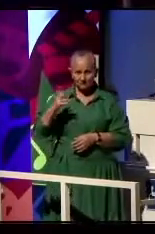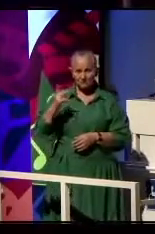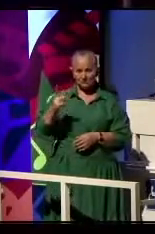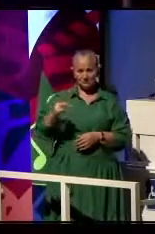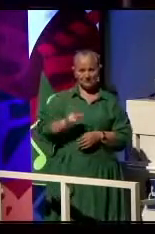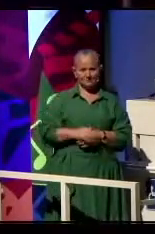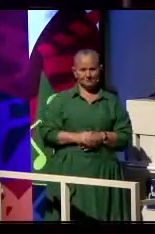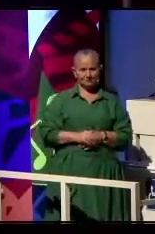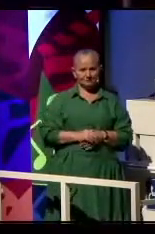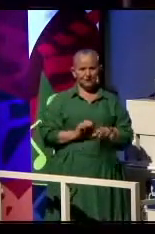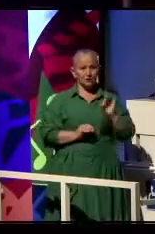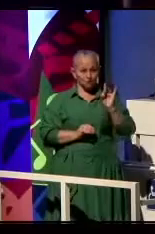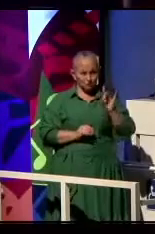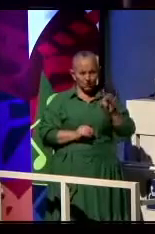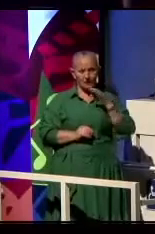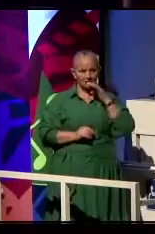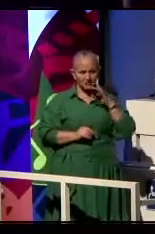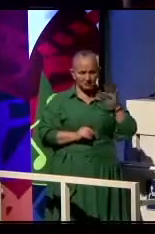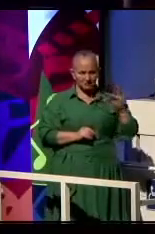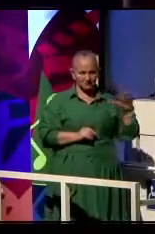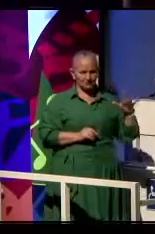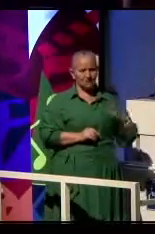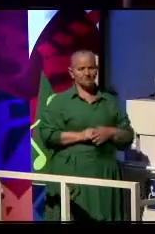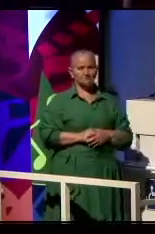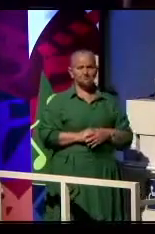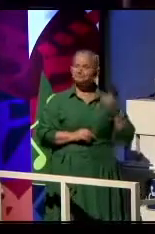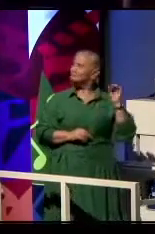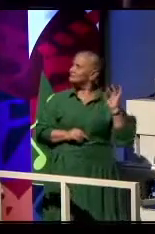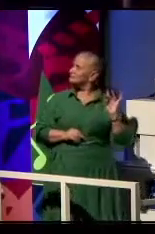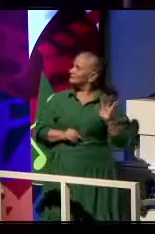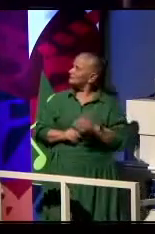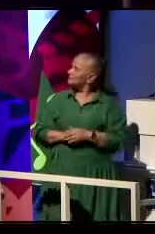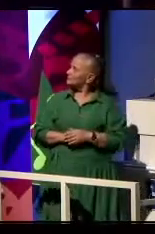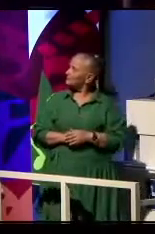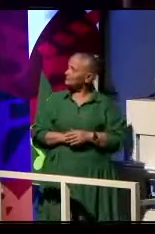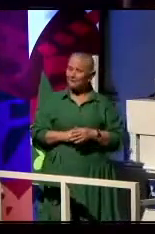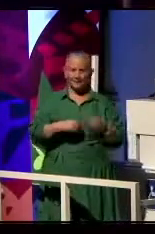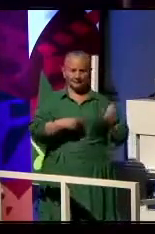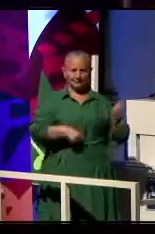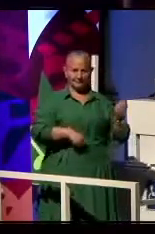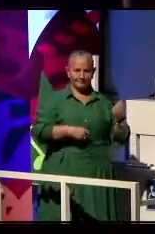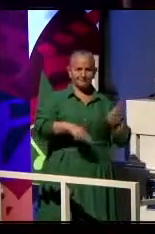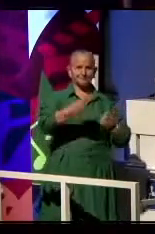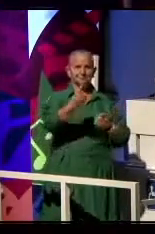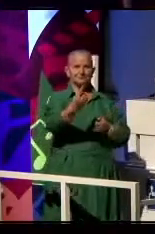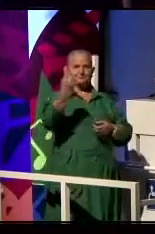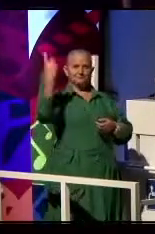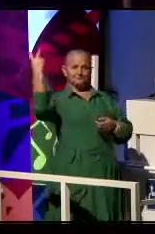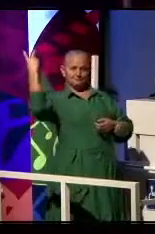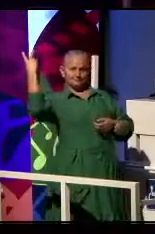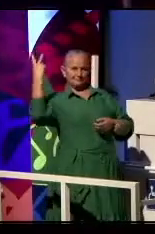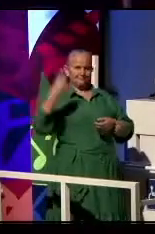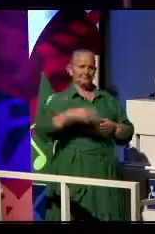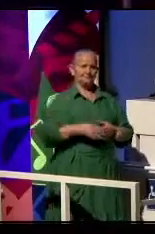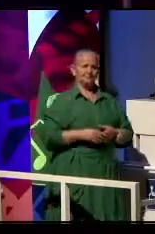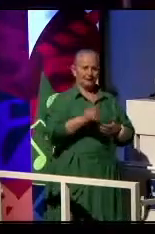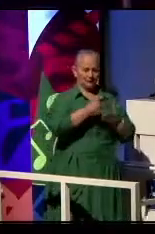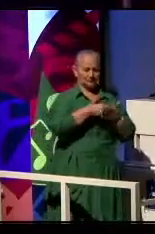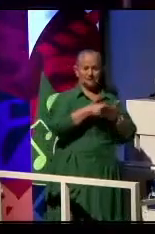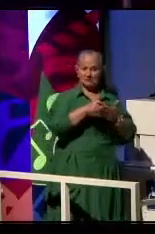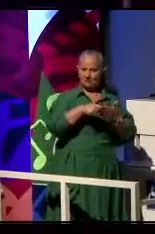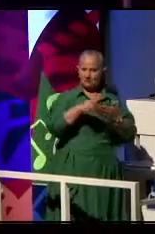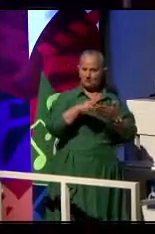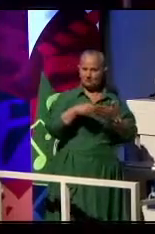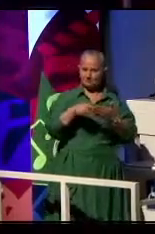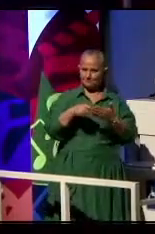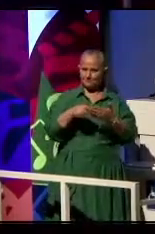Não, André, só a música, por favor. Volta aí. Isso, a música. O Milton, a música foi inscrita. Essa música aí, ó.